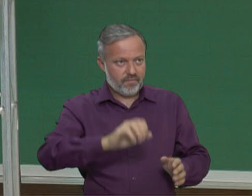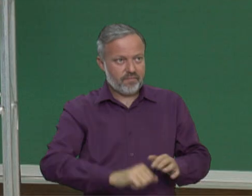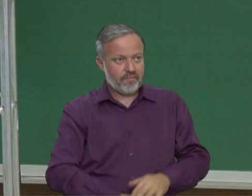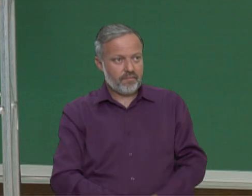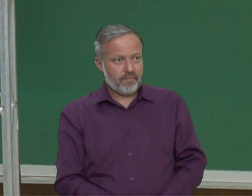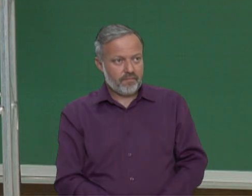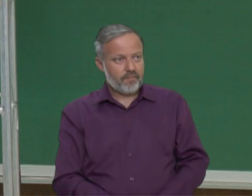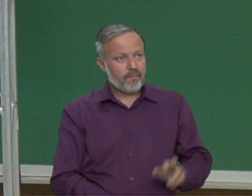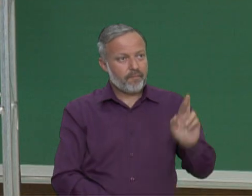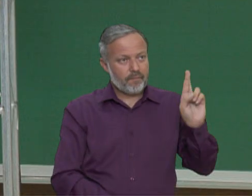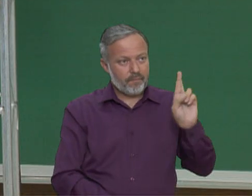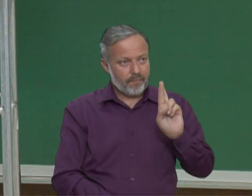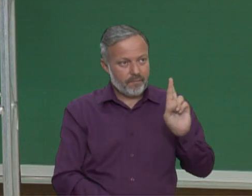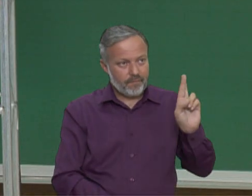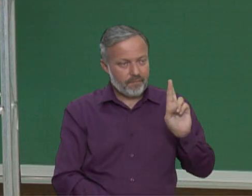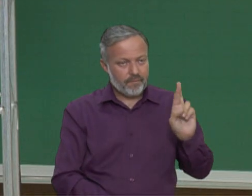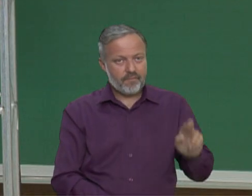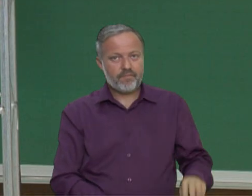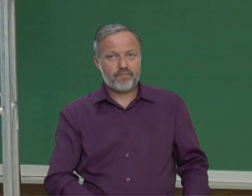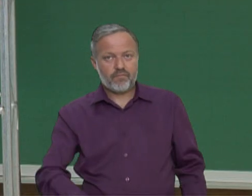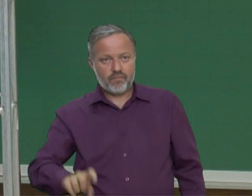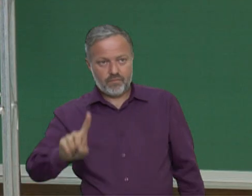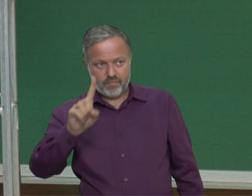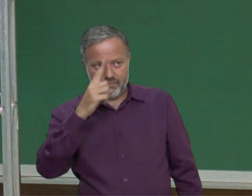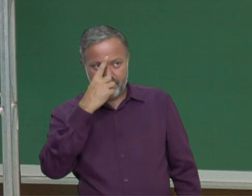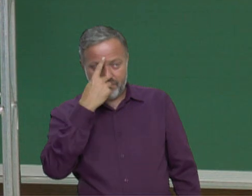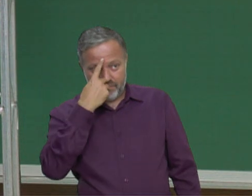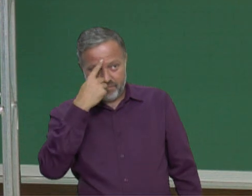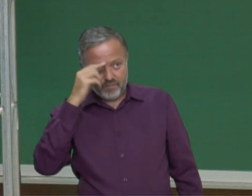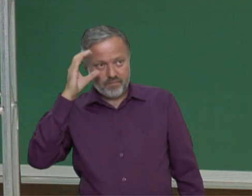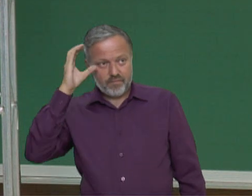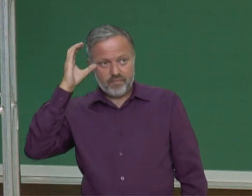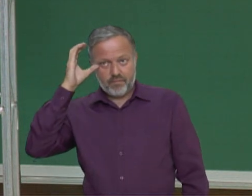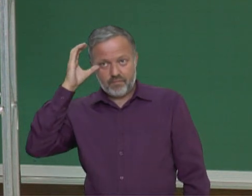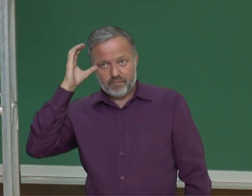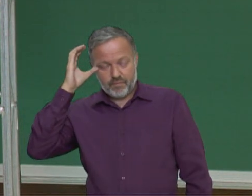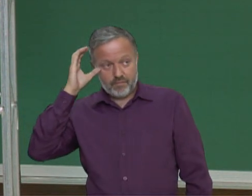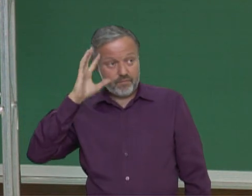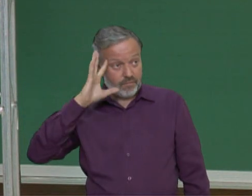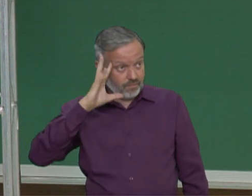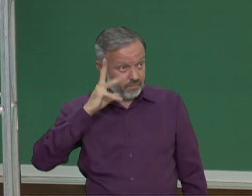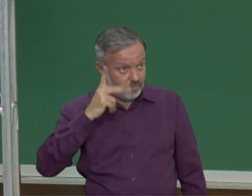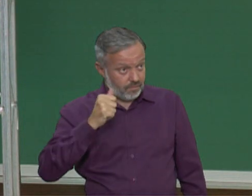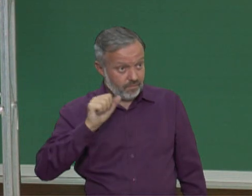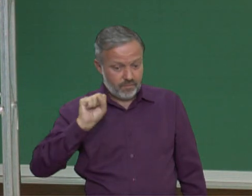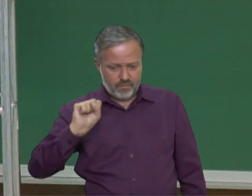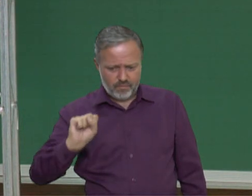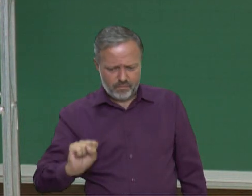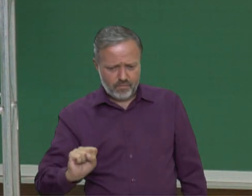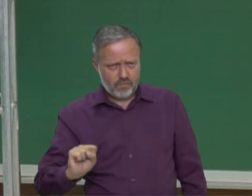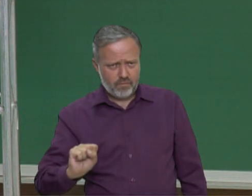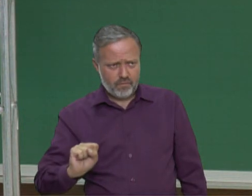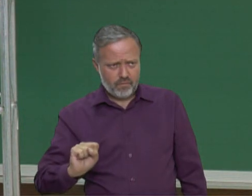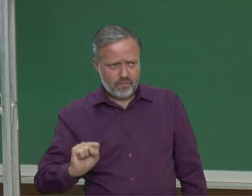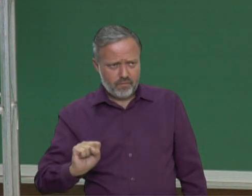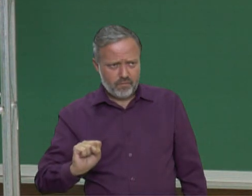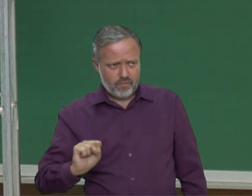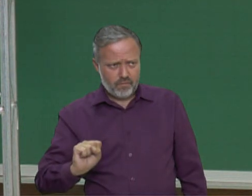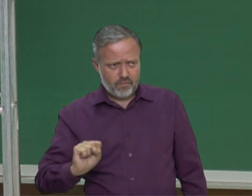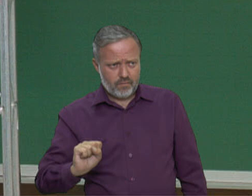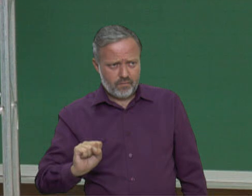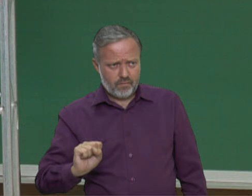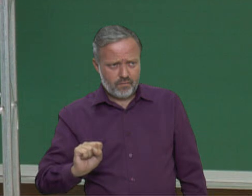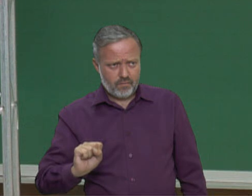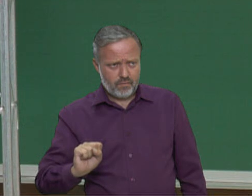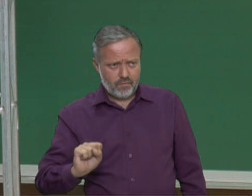aqui, Rússia, Índia, China e África do Sul. Ixi Maria, a professora errou,